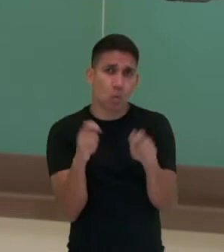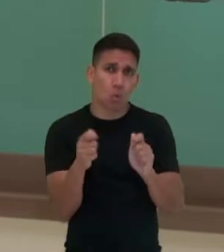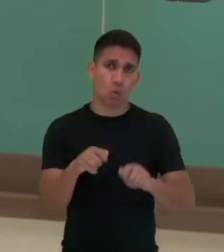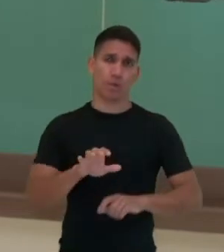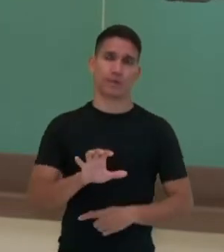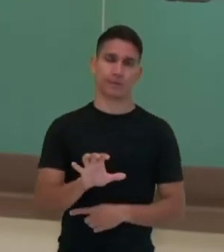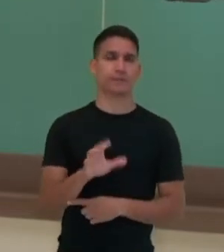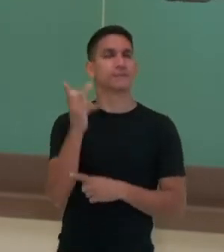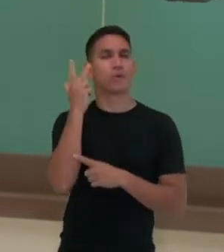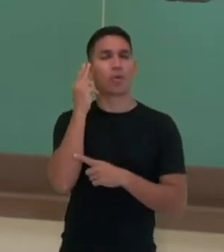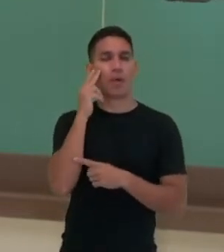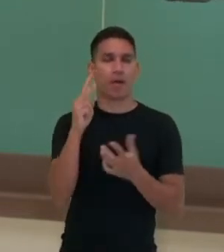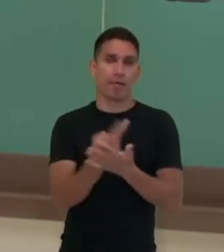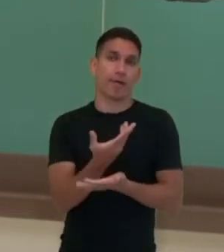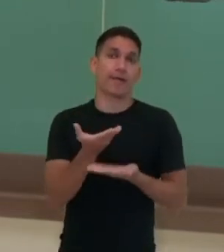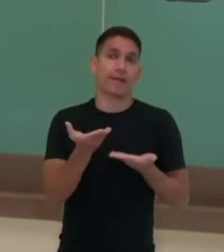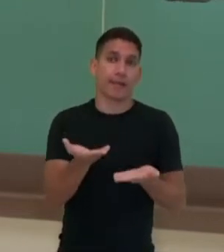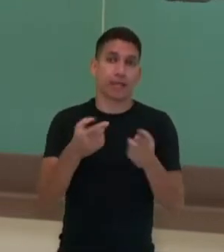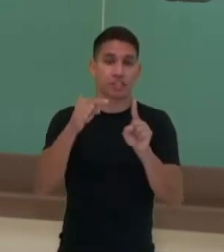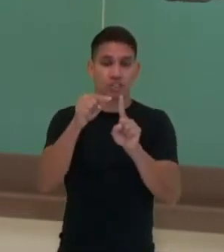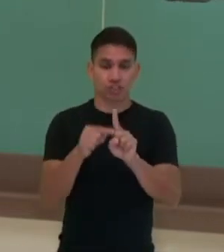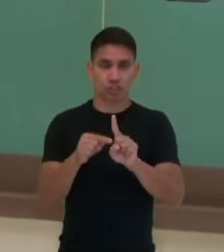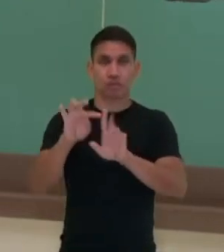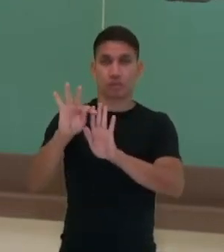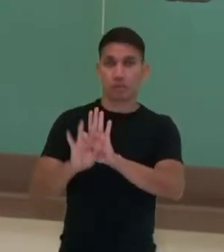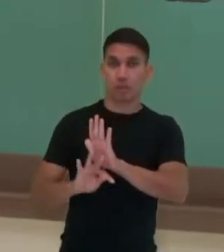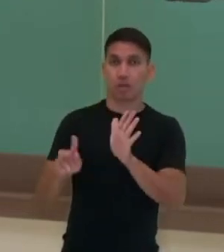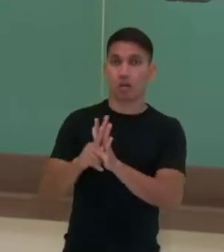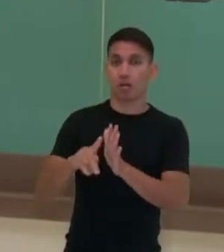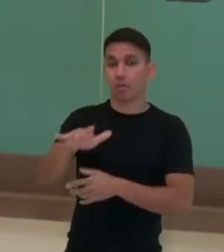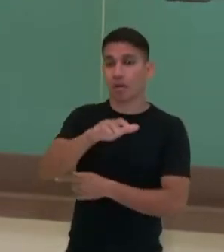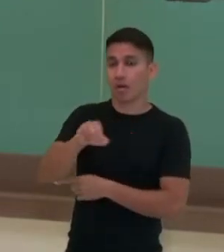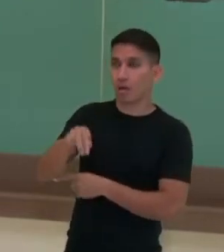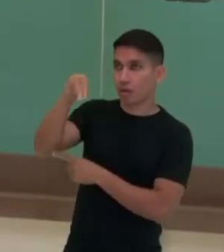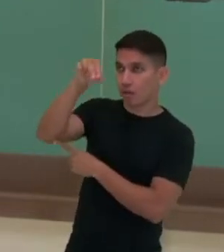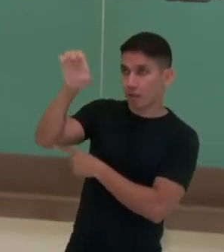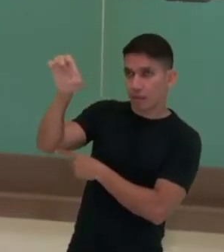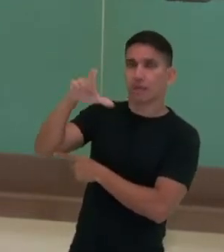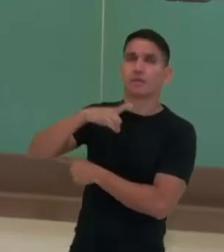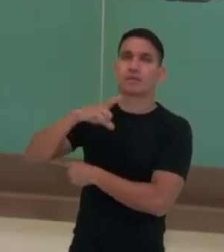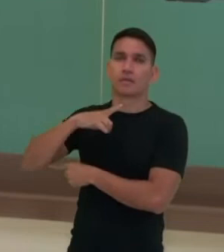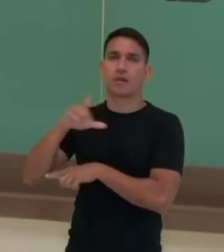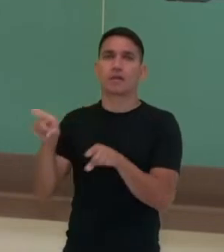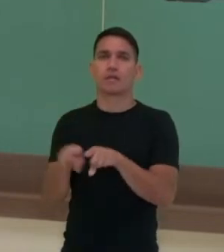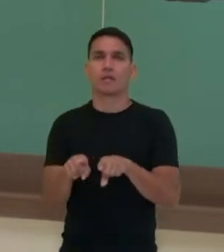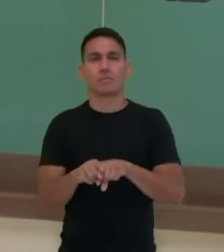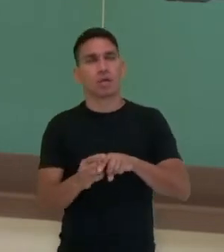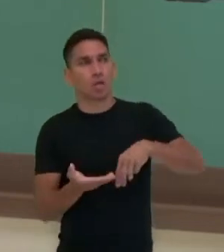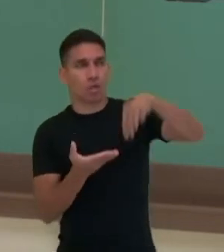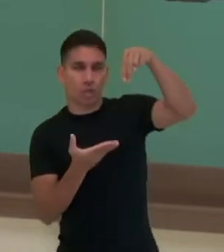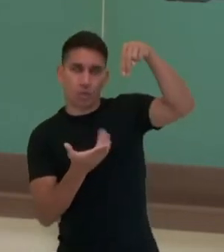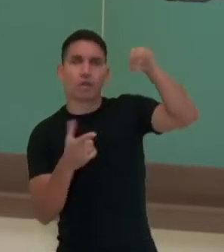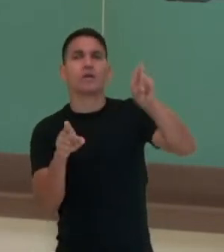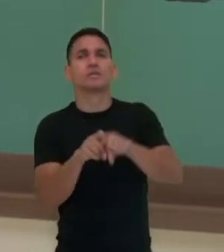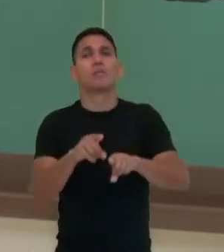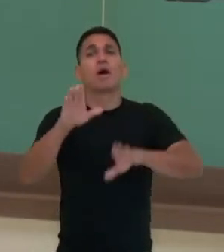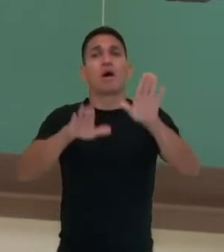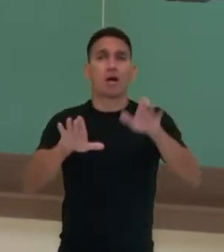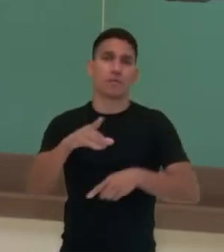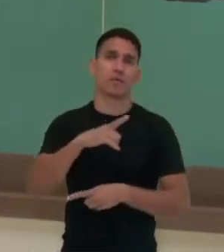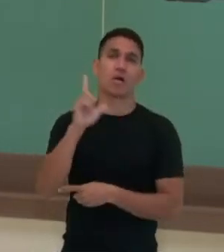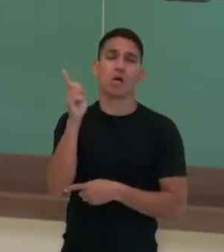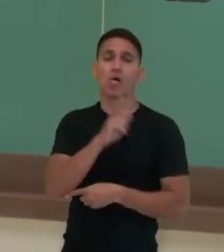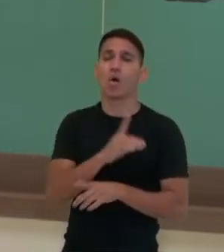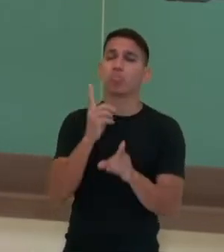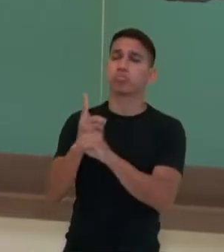É mais comum esse tipo de texto na região Nordeste, na região Norte e às vezes também em